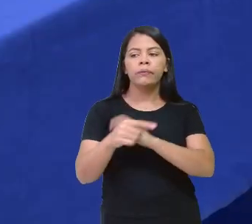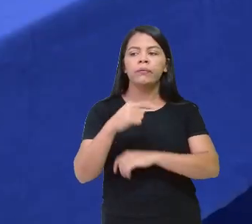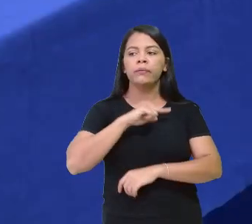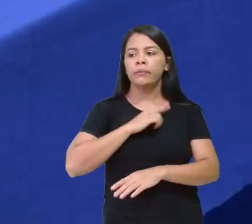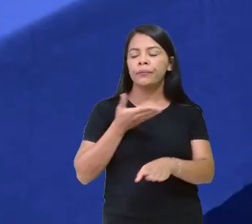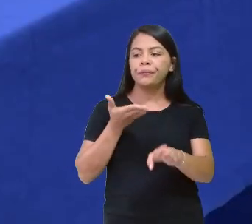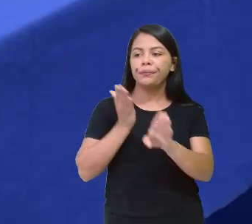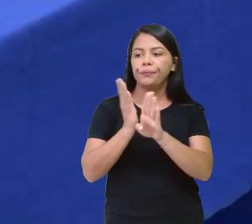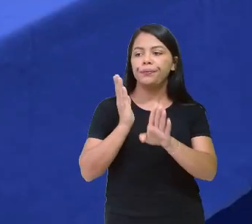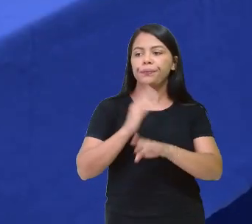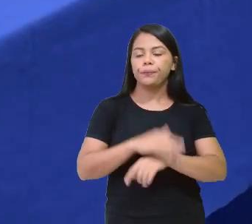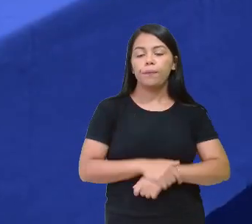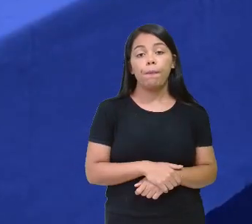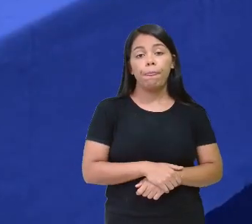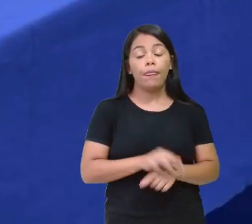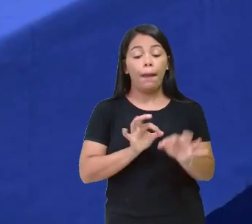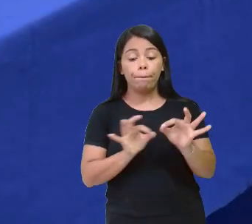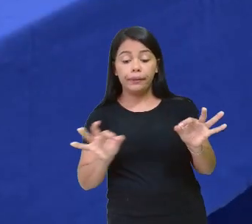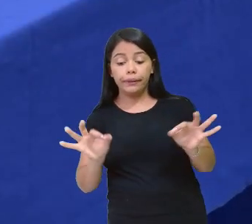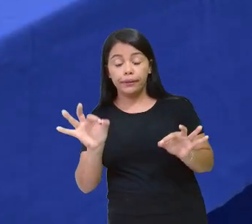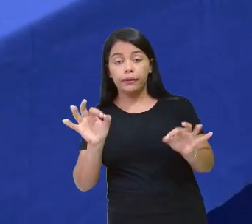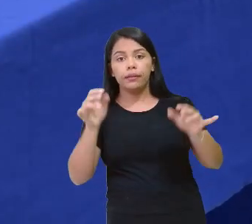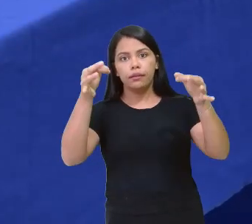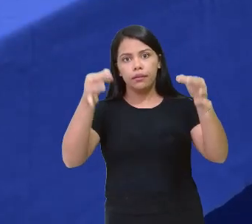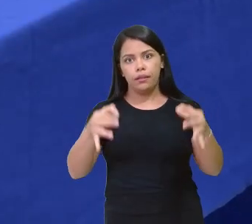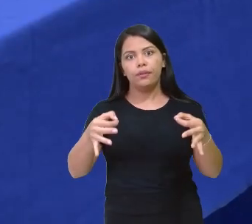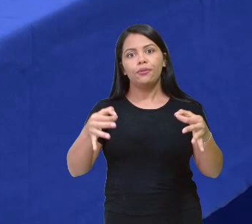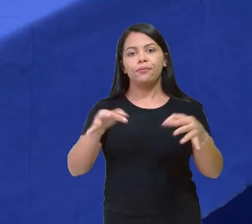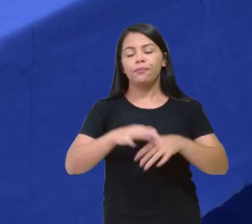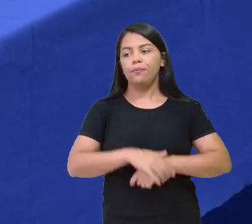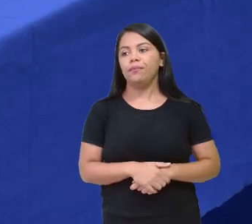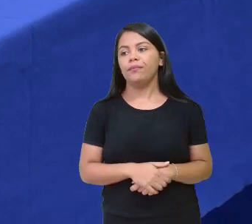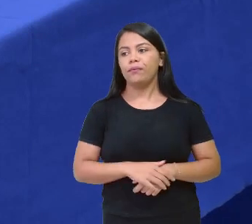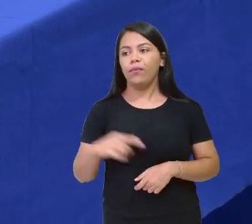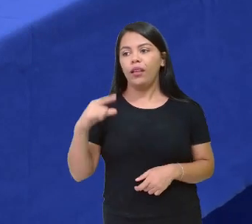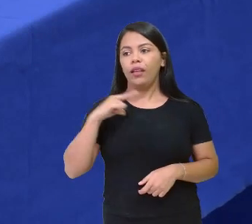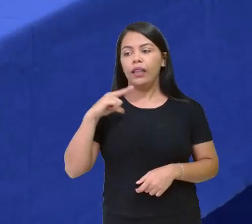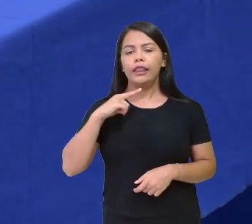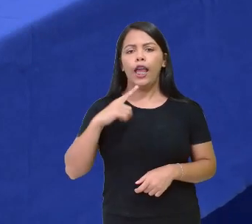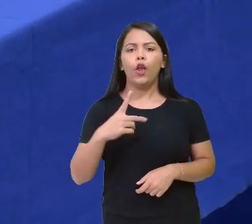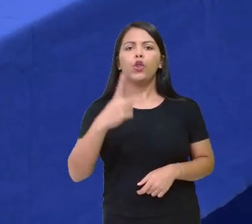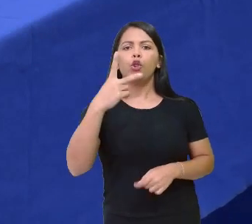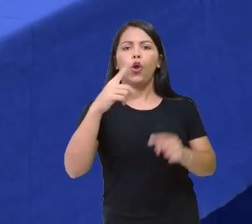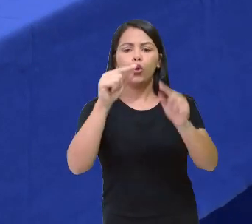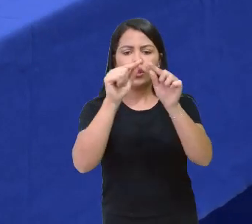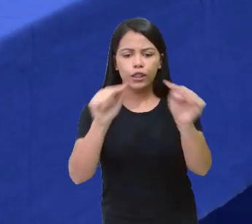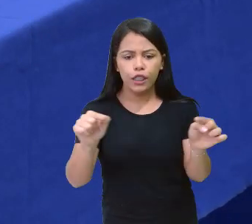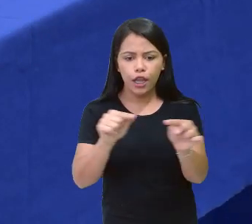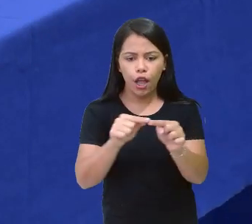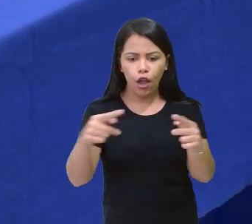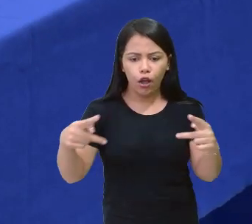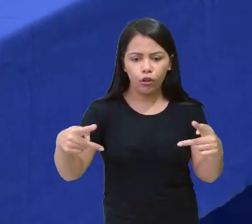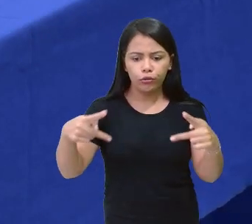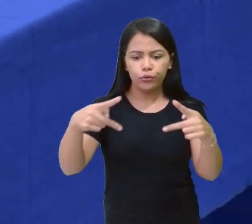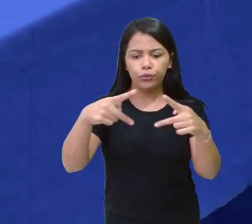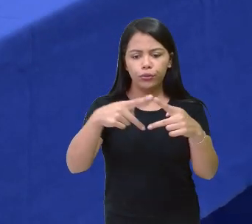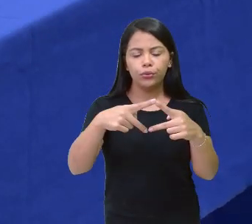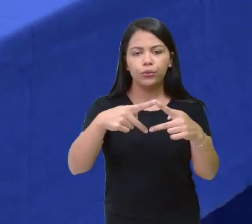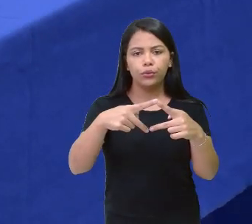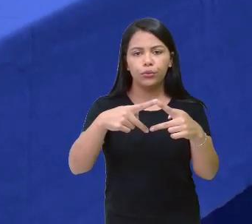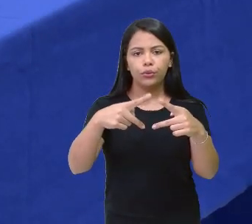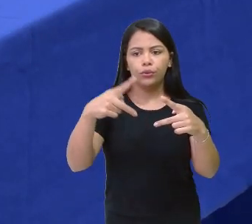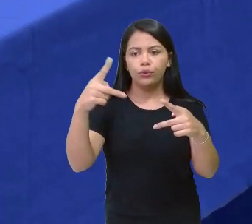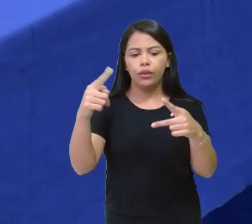na medida exata, tá? Eu tenho esses dois triângulos que quando eu junto, o que é que eu formo?